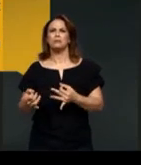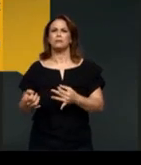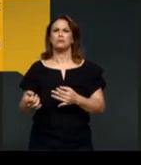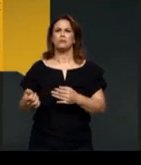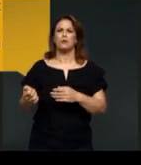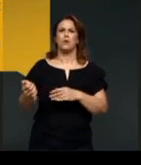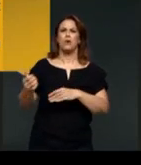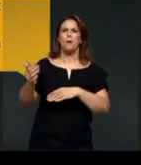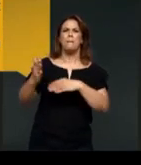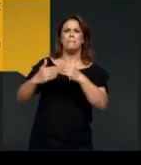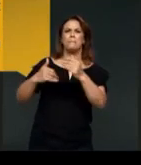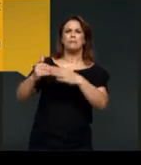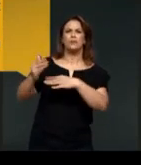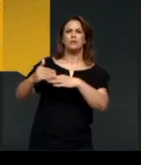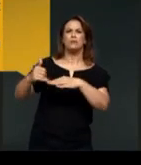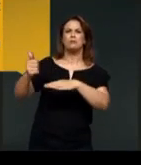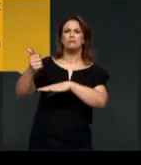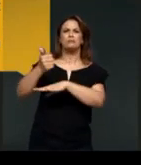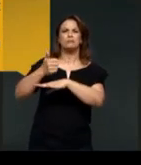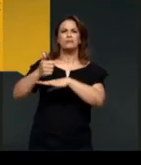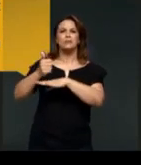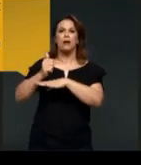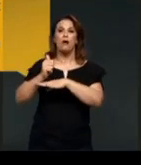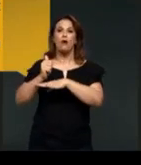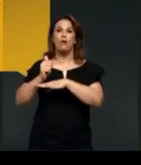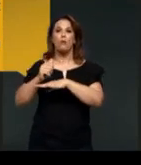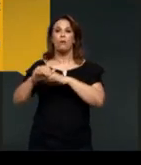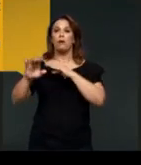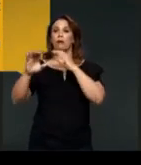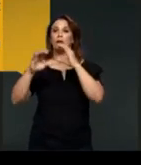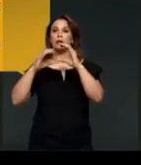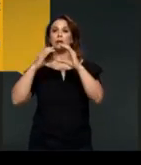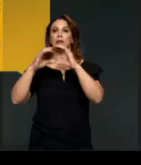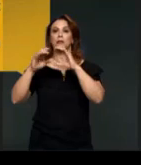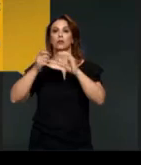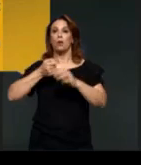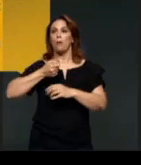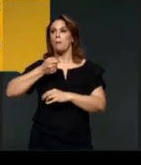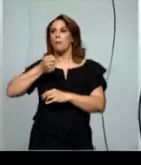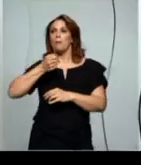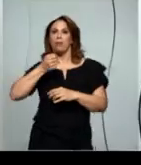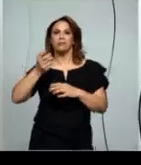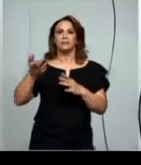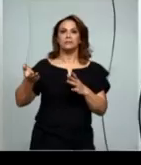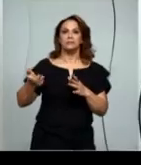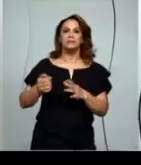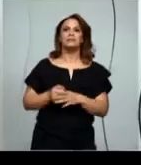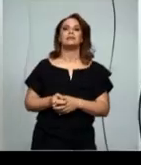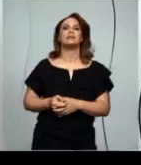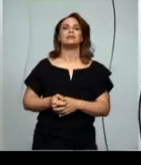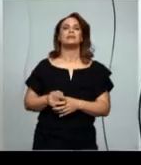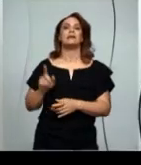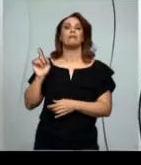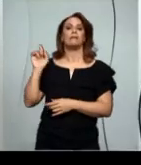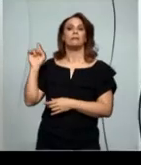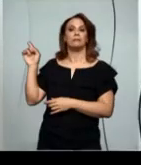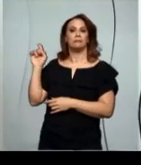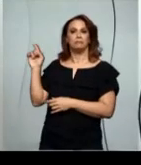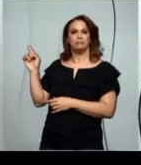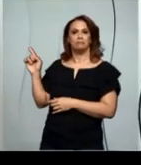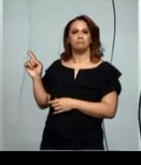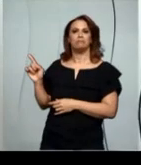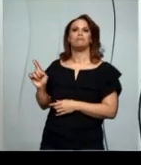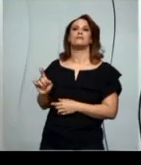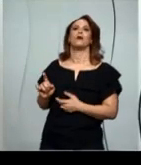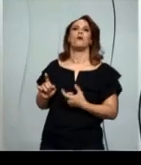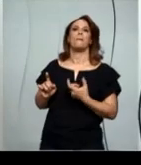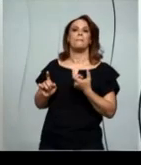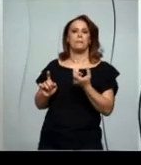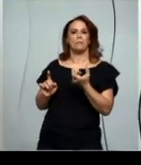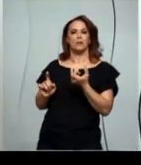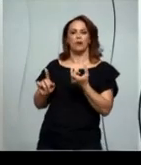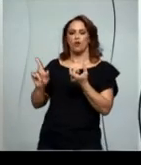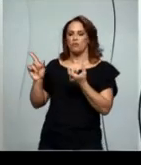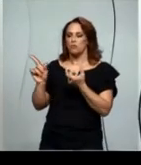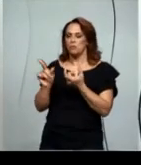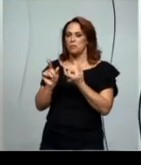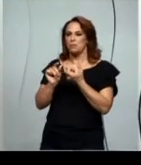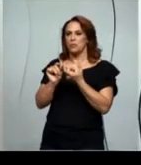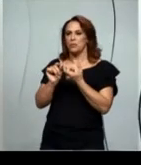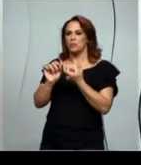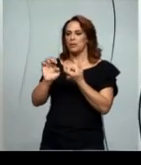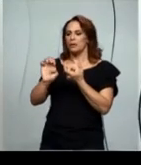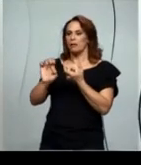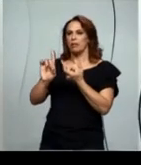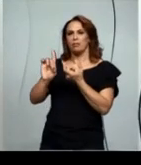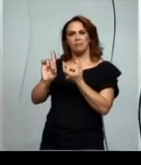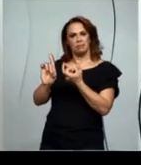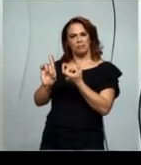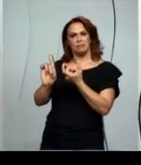want. Novamente, verbo regular no passado. O que eu acrescento? Ed. I wanted to